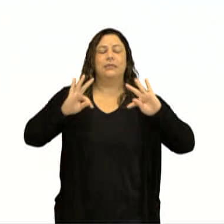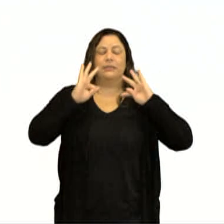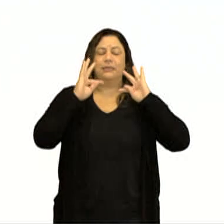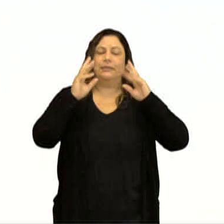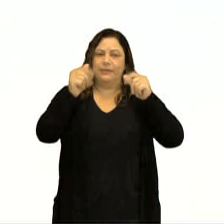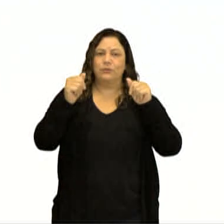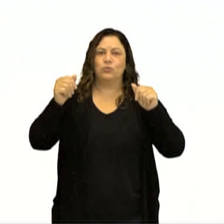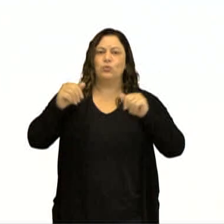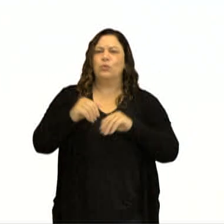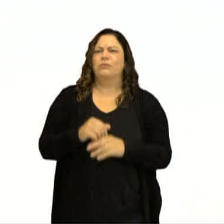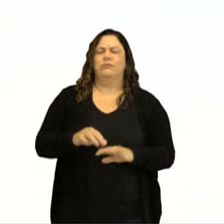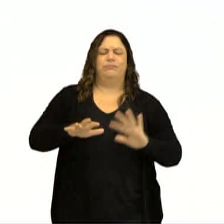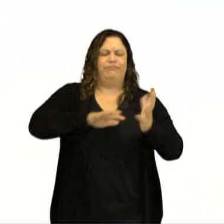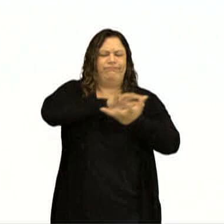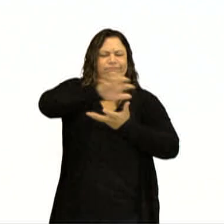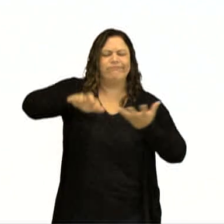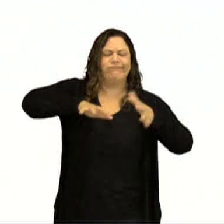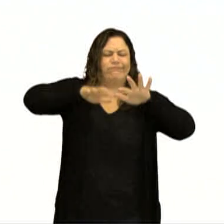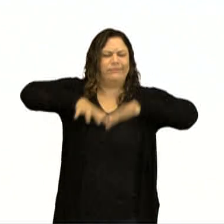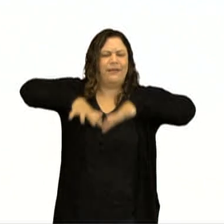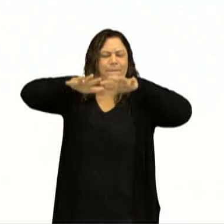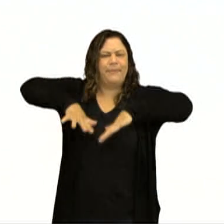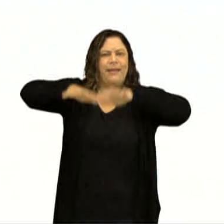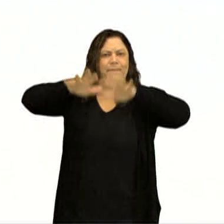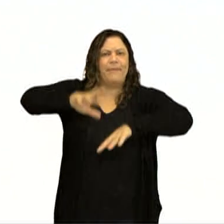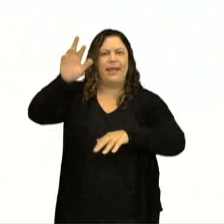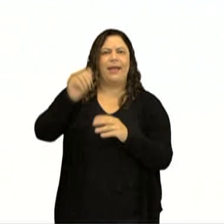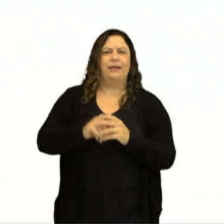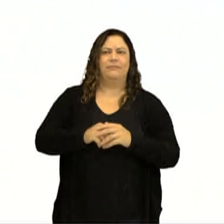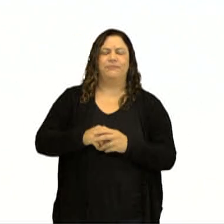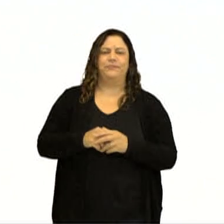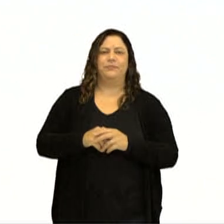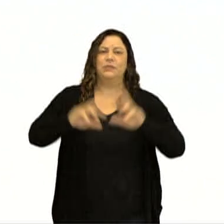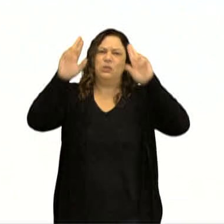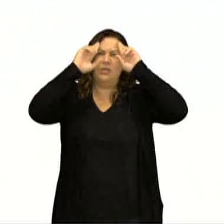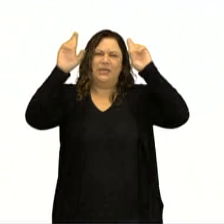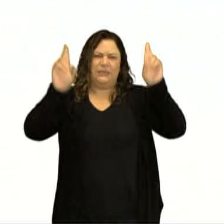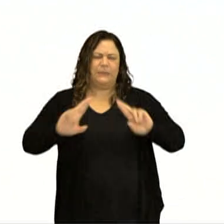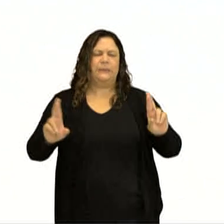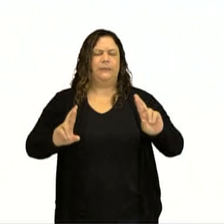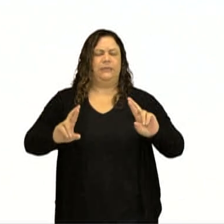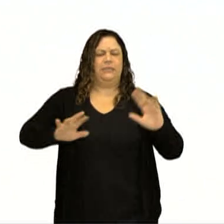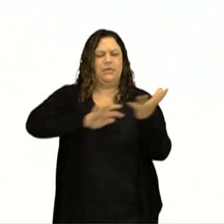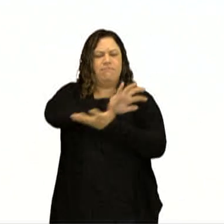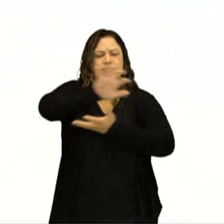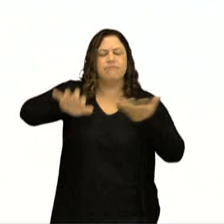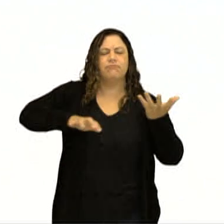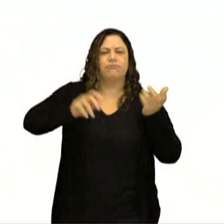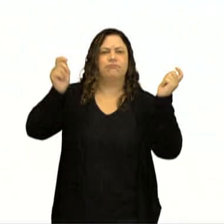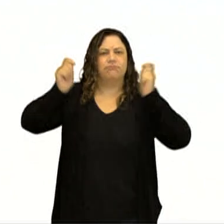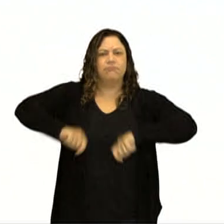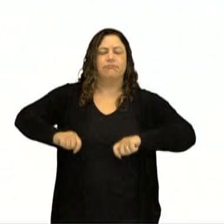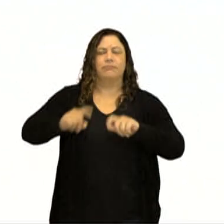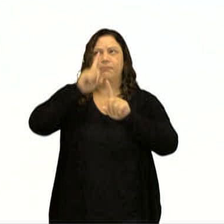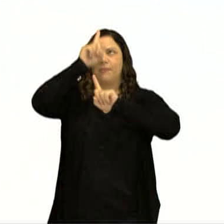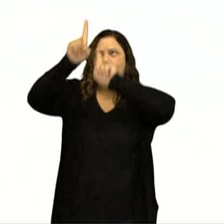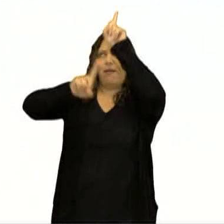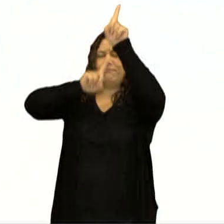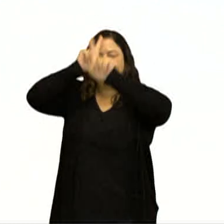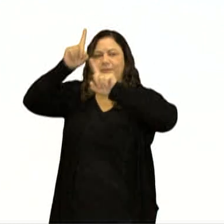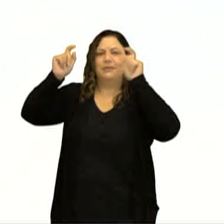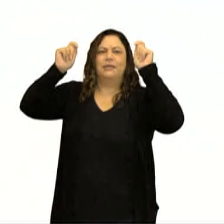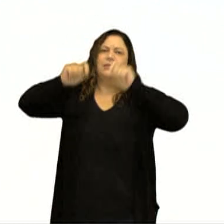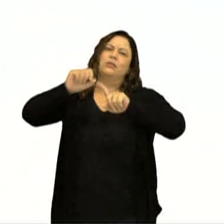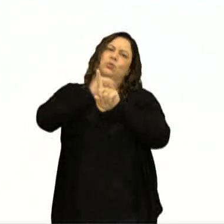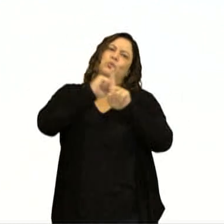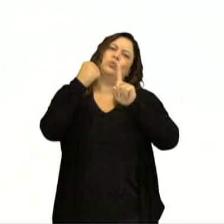de revolta dentro da Rússia, ele vai acabar contribuindo para a difusão da ideologia socialista. Mas